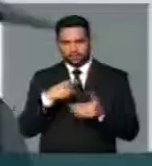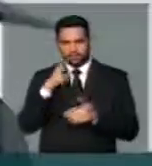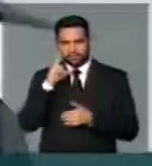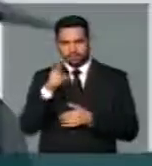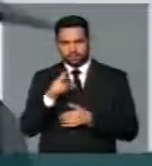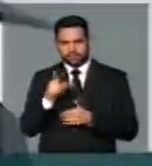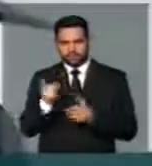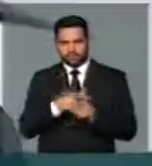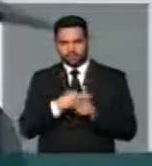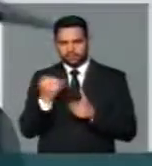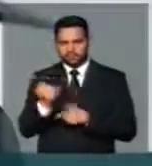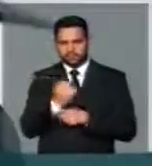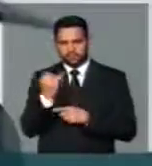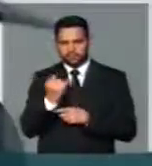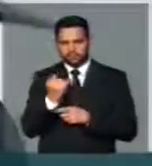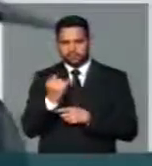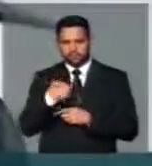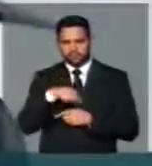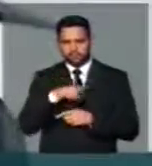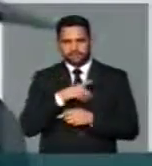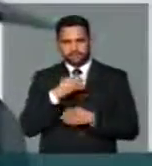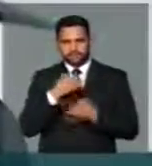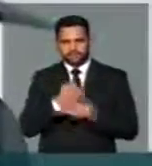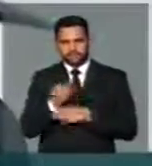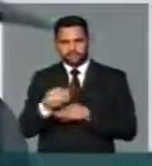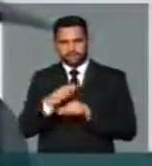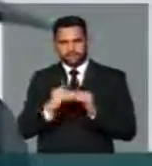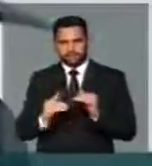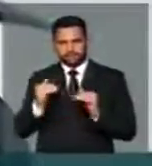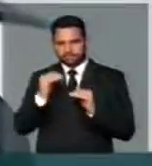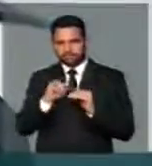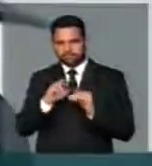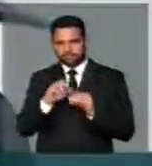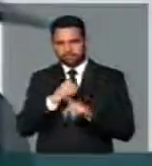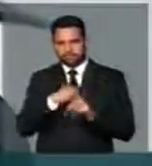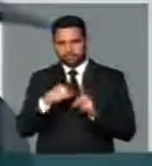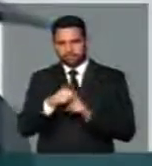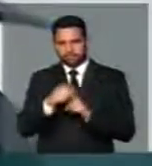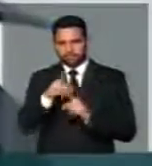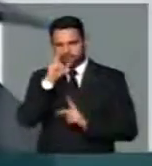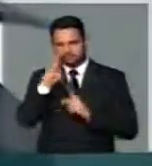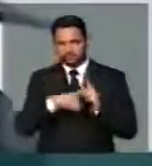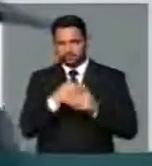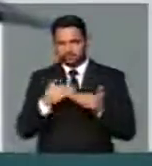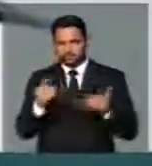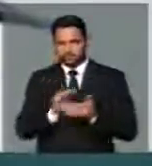revisão da dívida é fundamental para a gente entrar no novo patamar de benefícios sociais para o nosso povo.